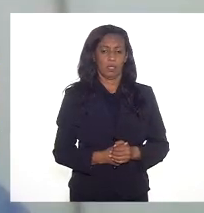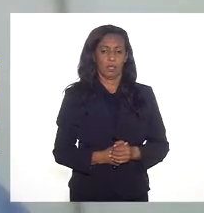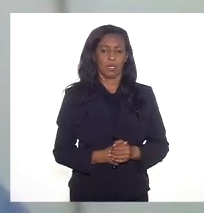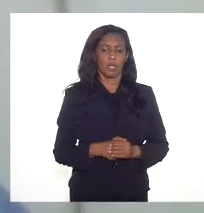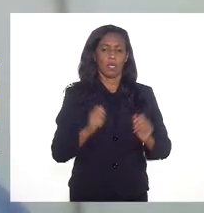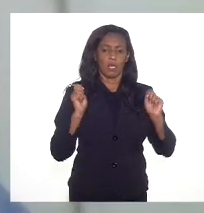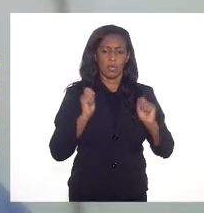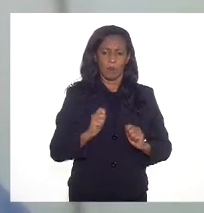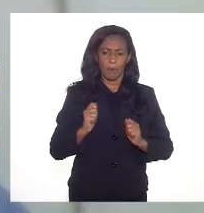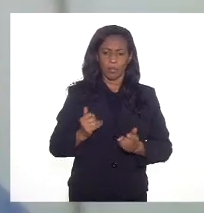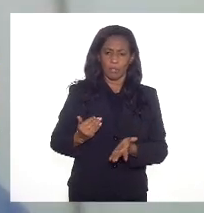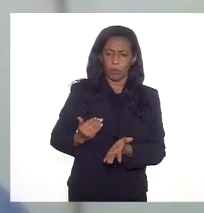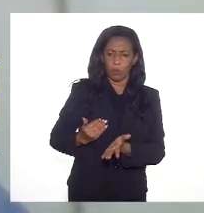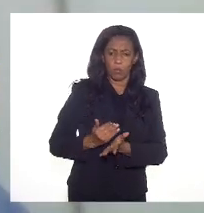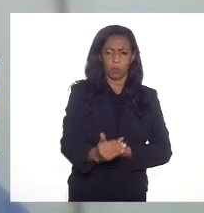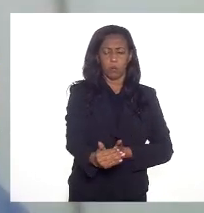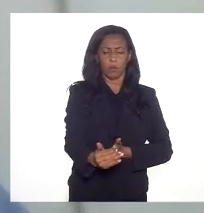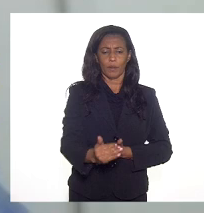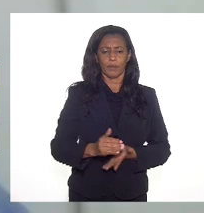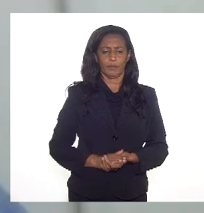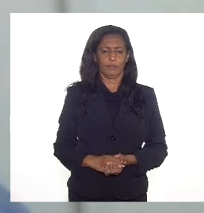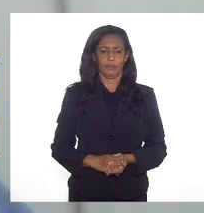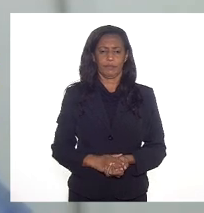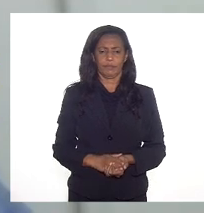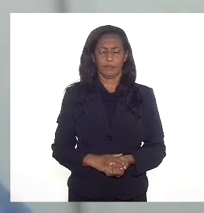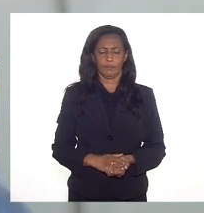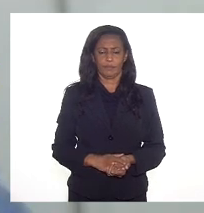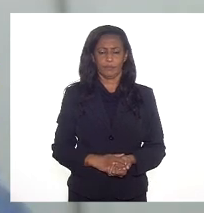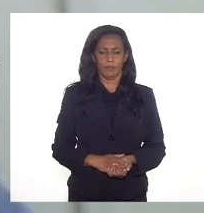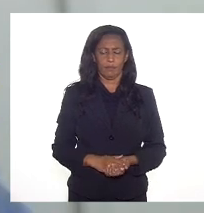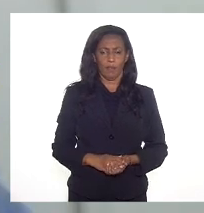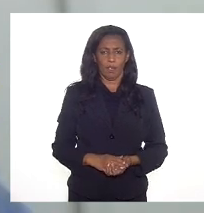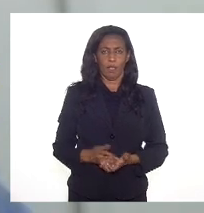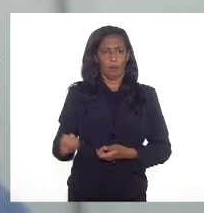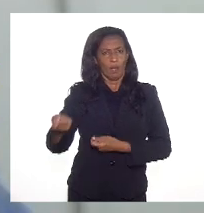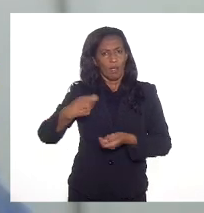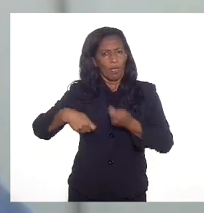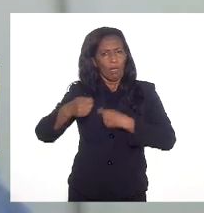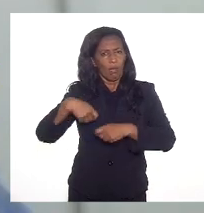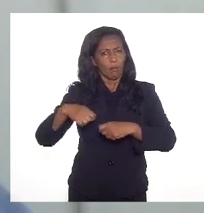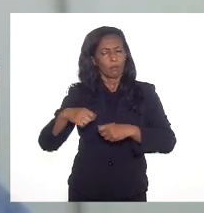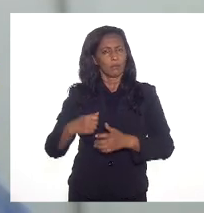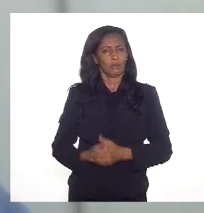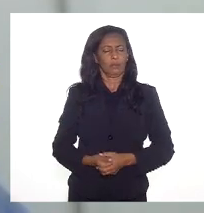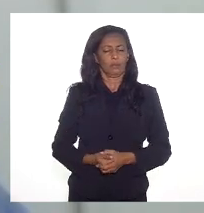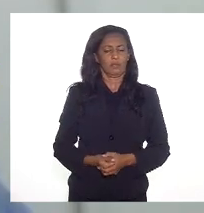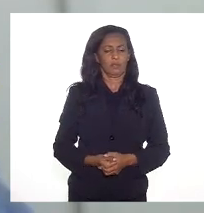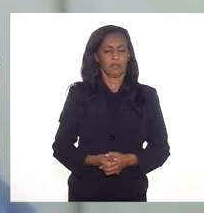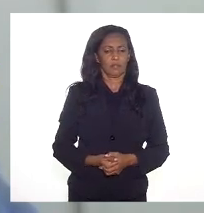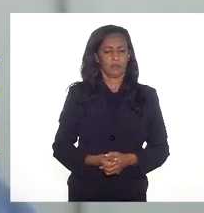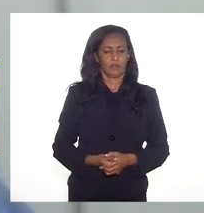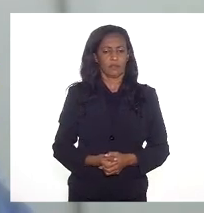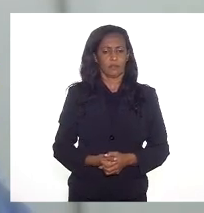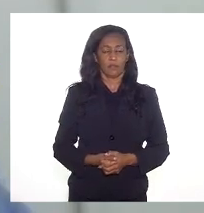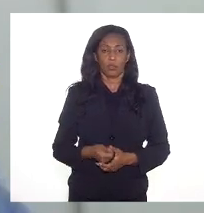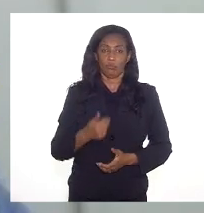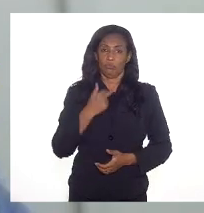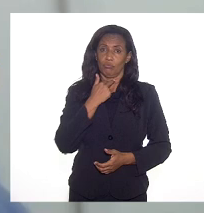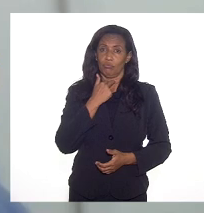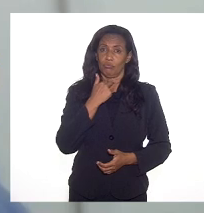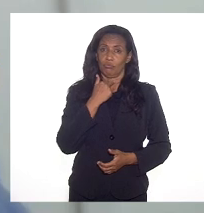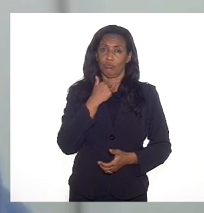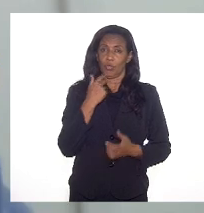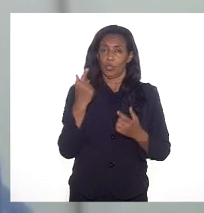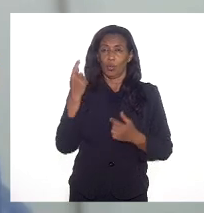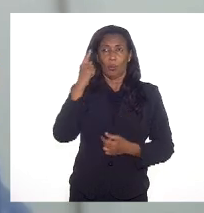ser alavancadora como contrapartidas para investimentos estruturantes, nós não temos muito